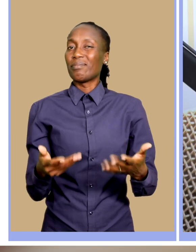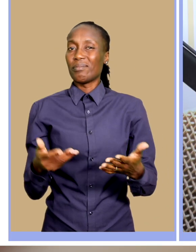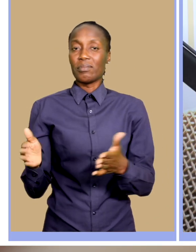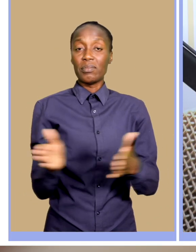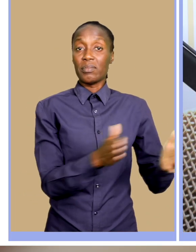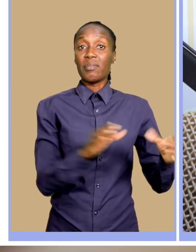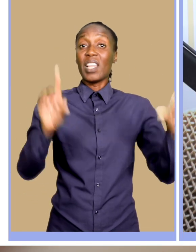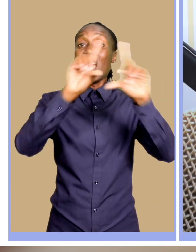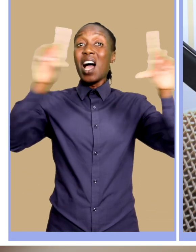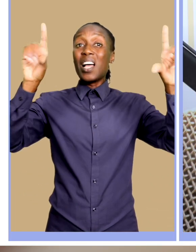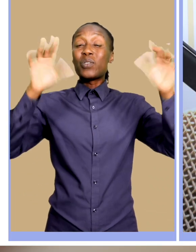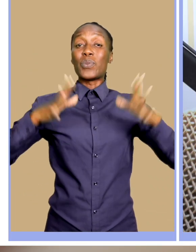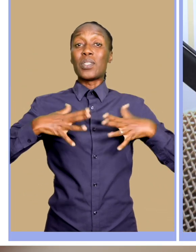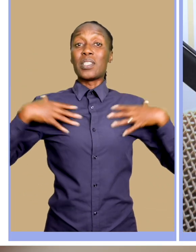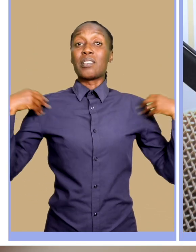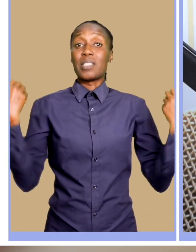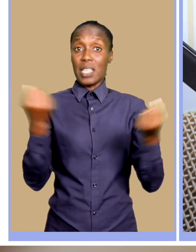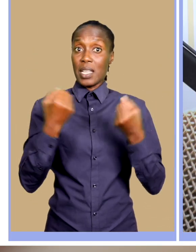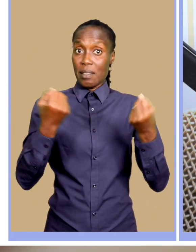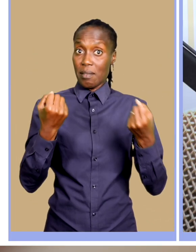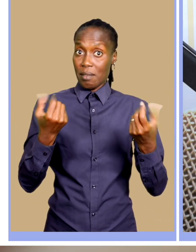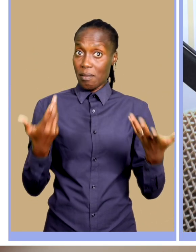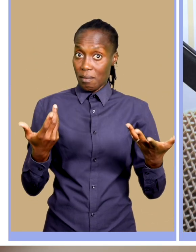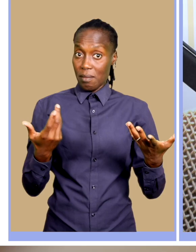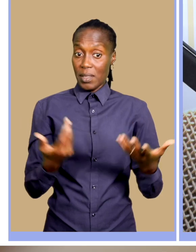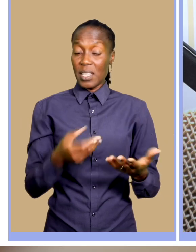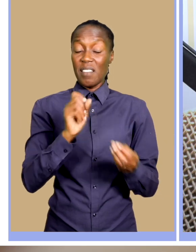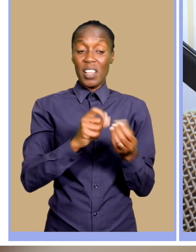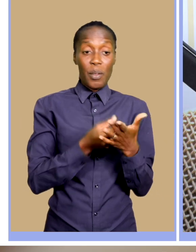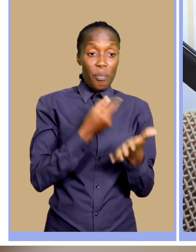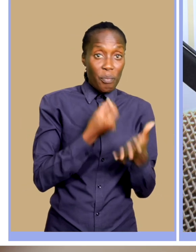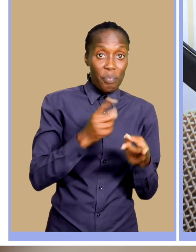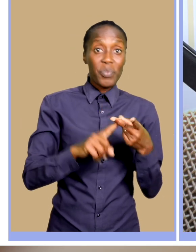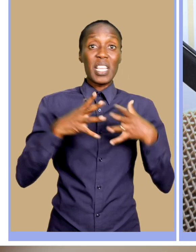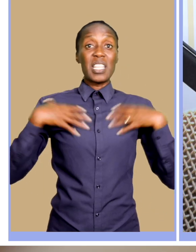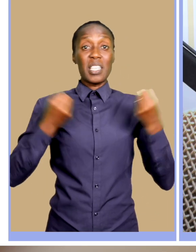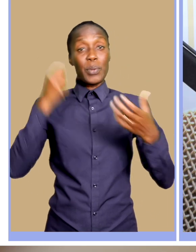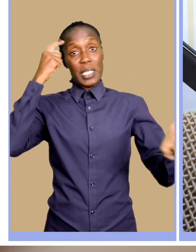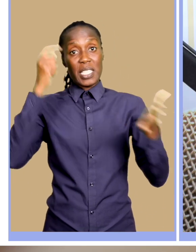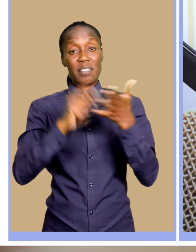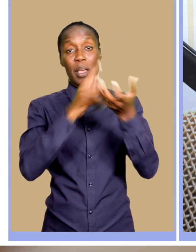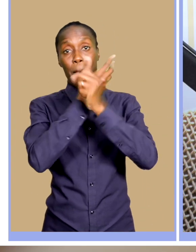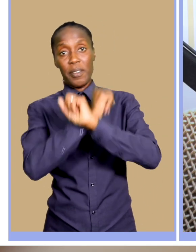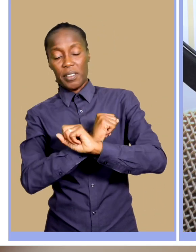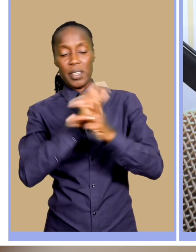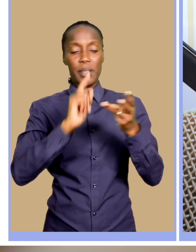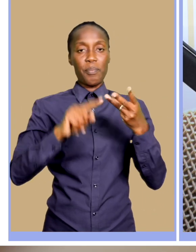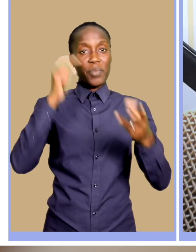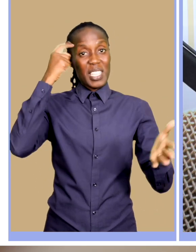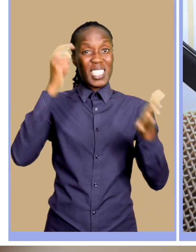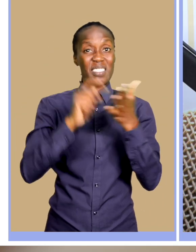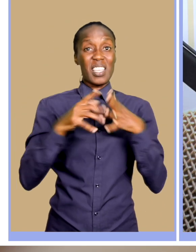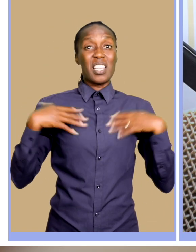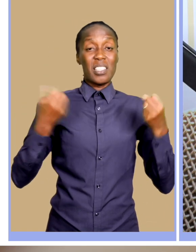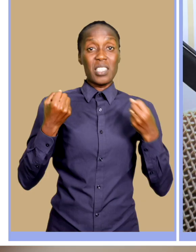tratar doença. A saúde é prevenir. A saúde é promover hábitos